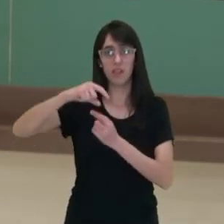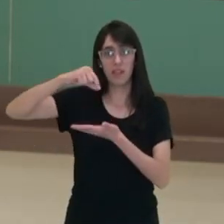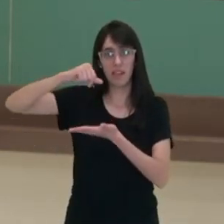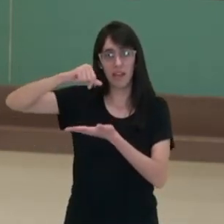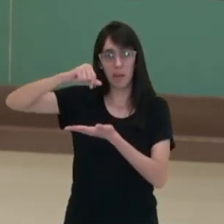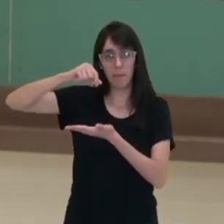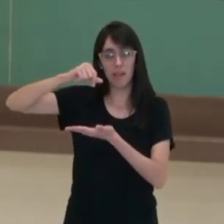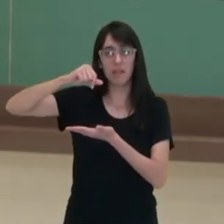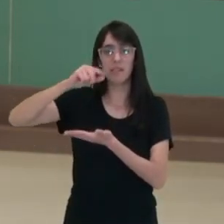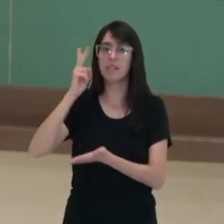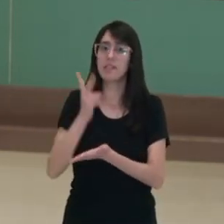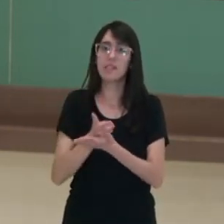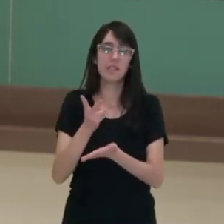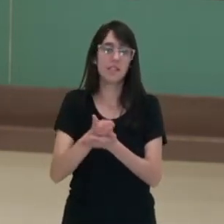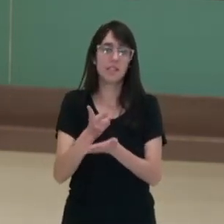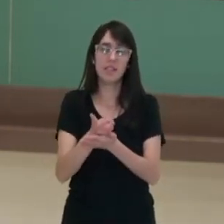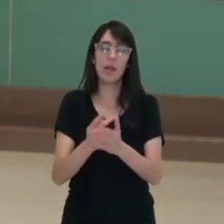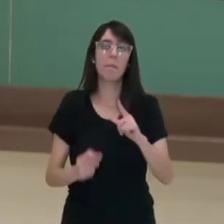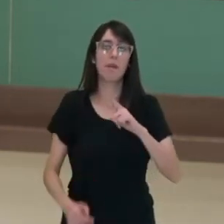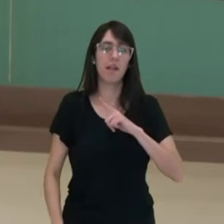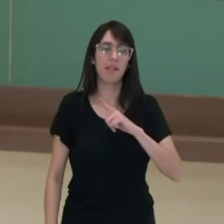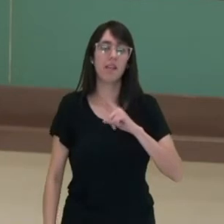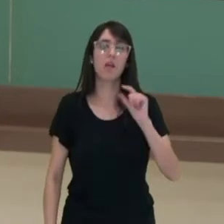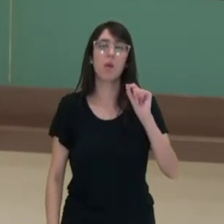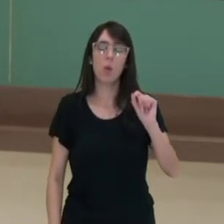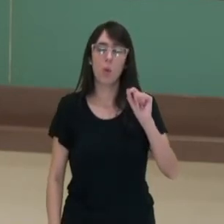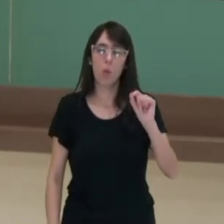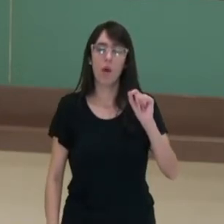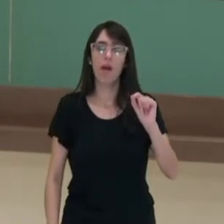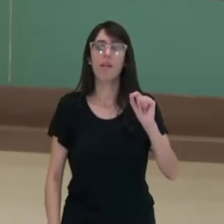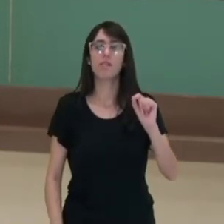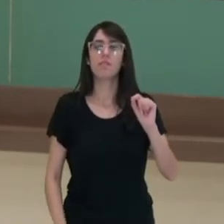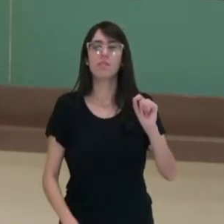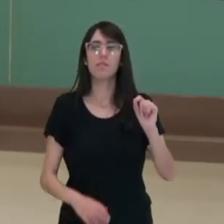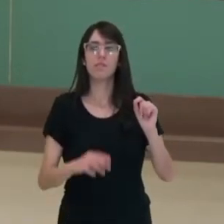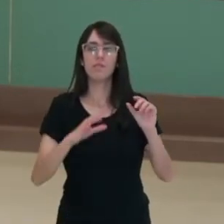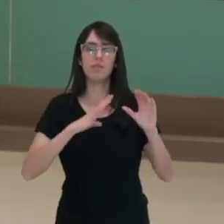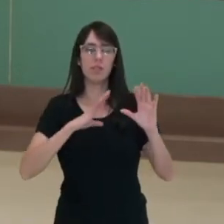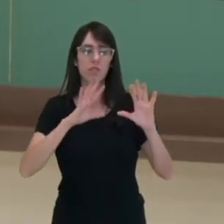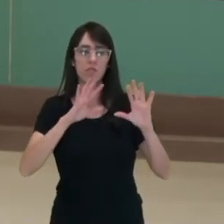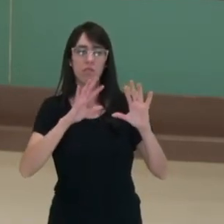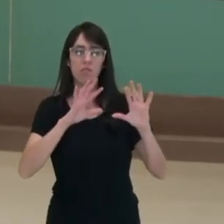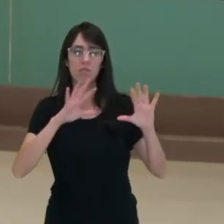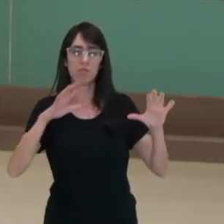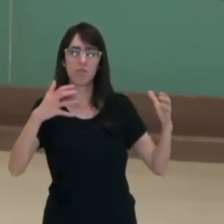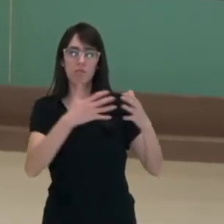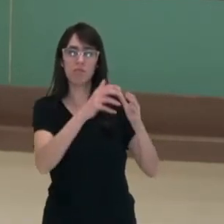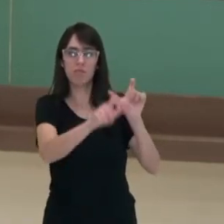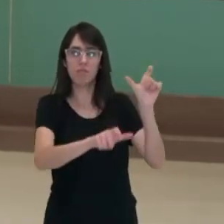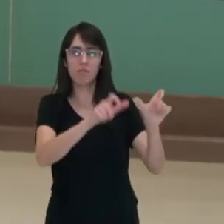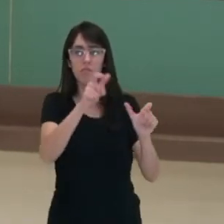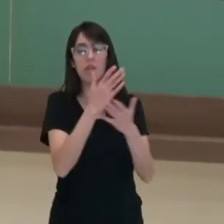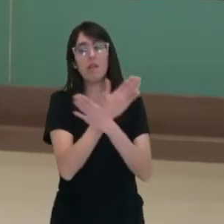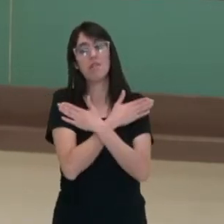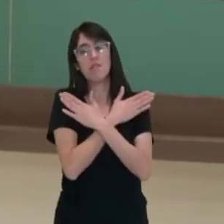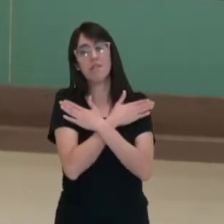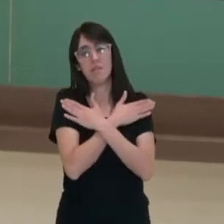ela sempre mantém um exército de reserva, ou seja, um exército de desempregados